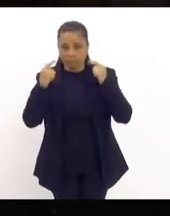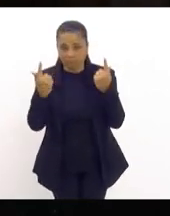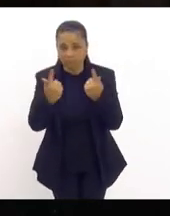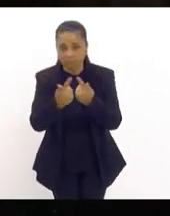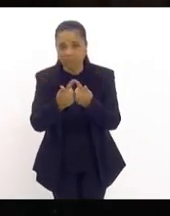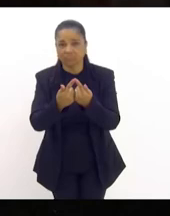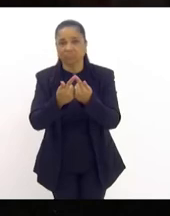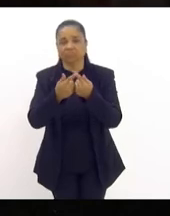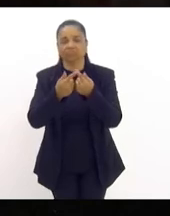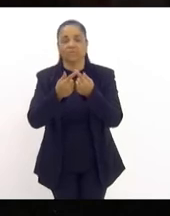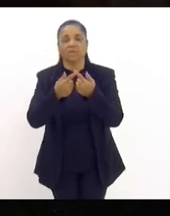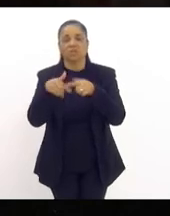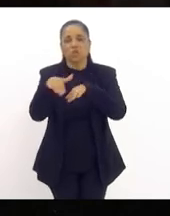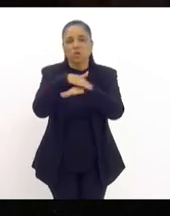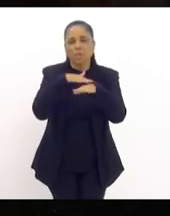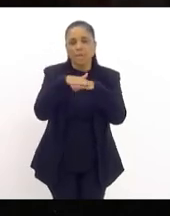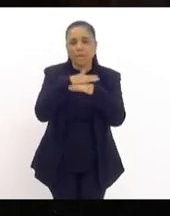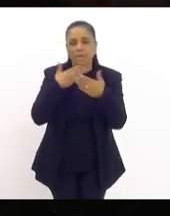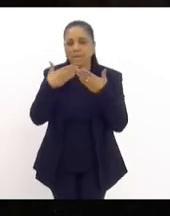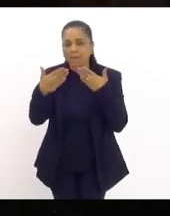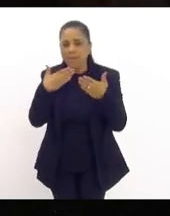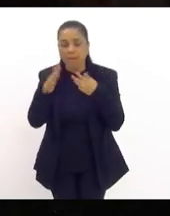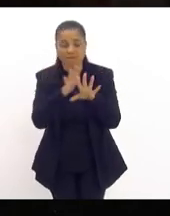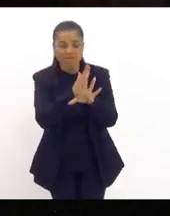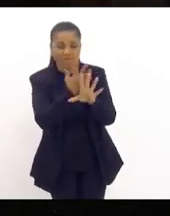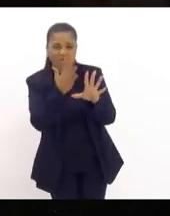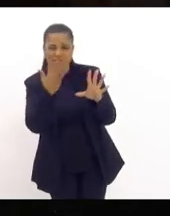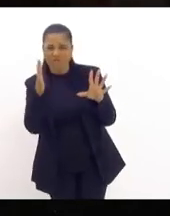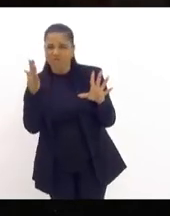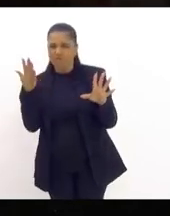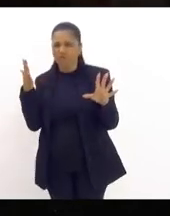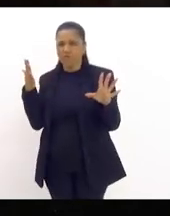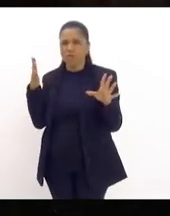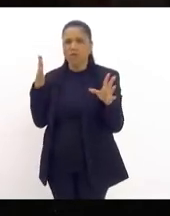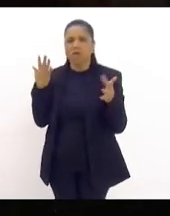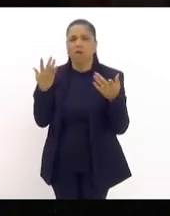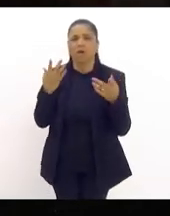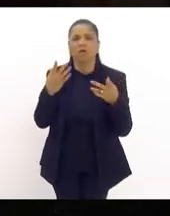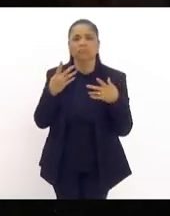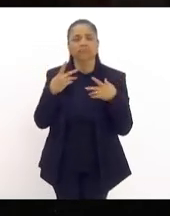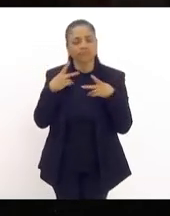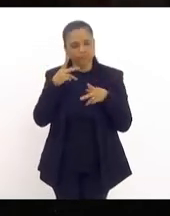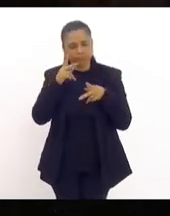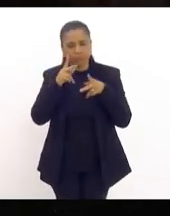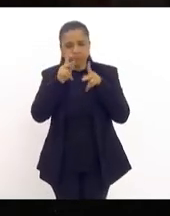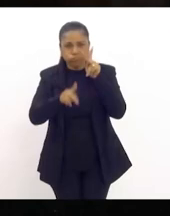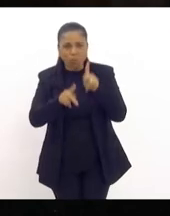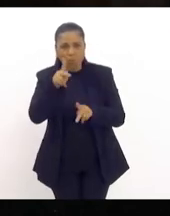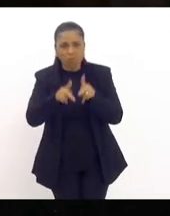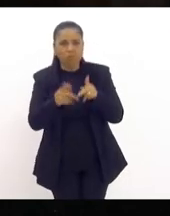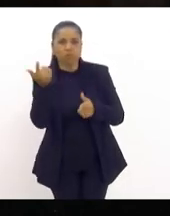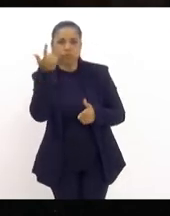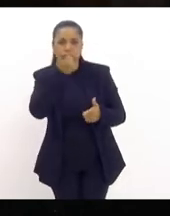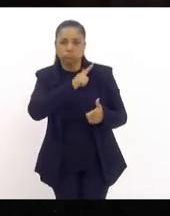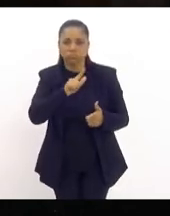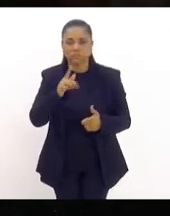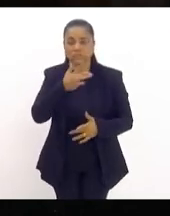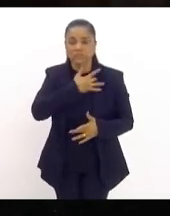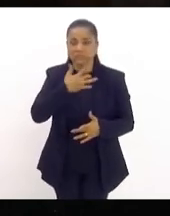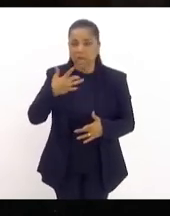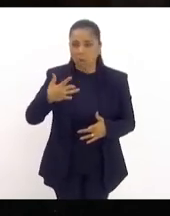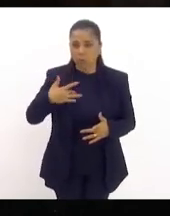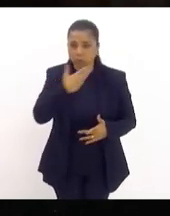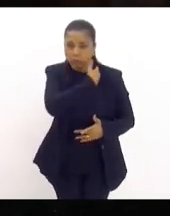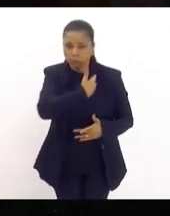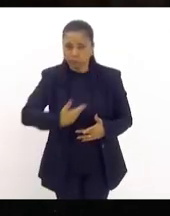demanda, das filas que tem hoje, para que as pessoas possam acessar uma saúde pública de qualidade,